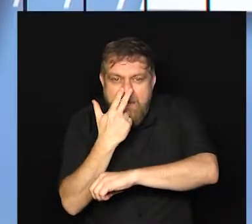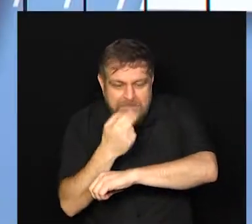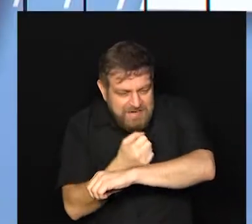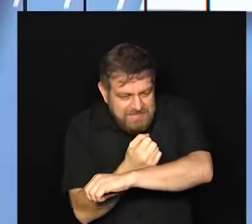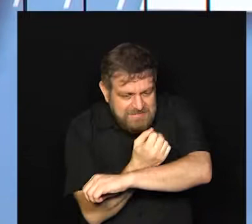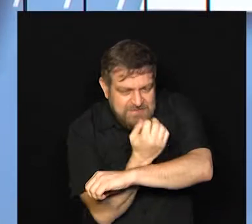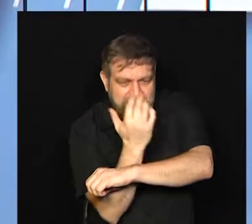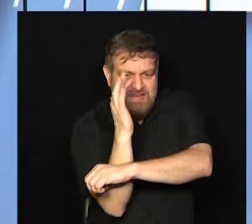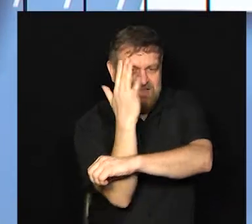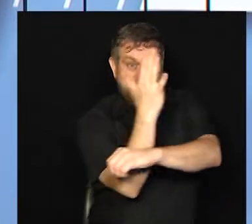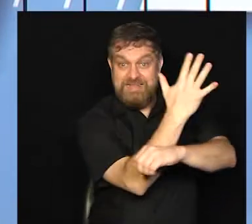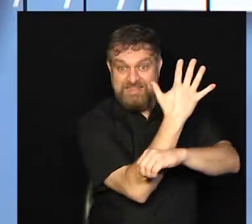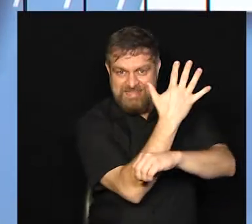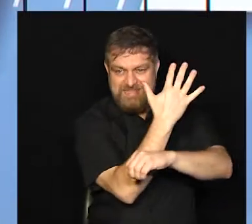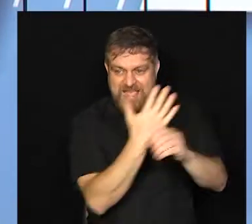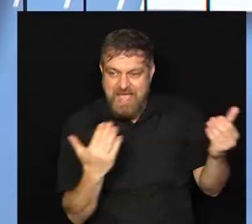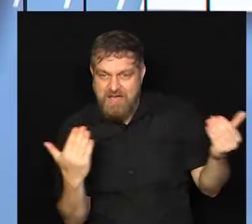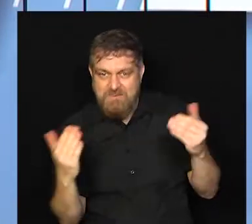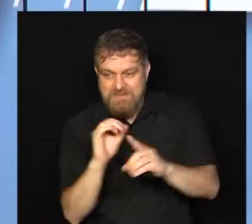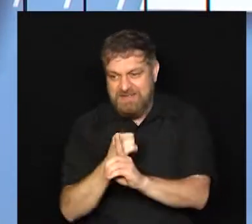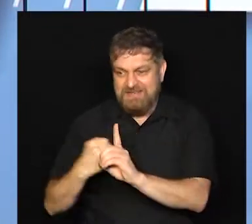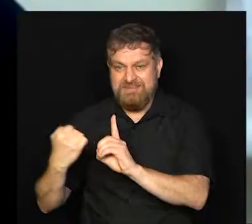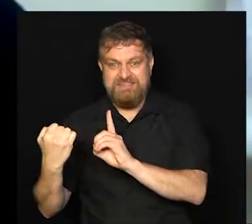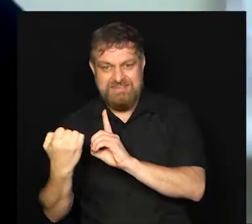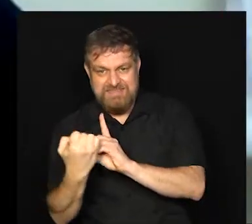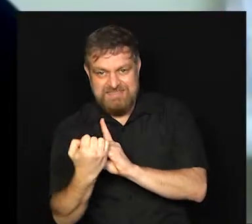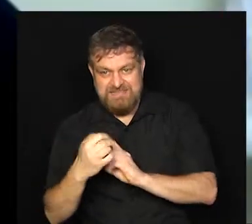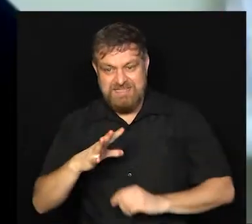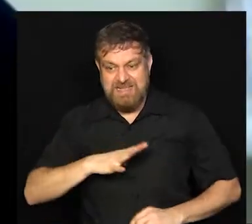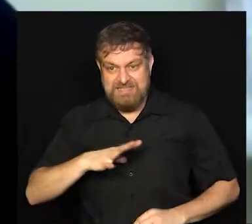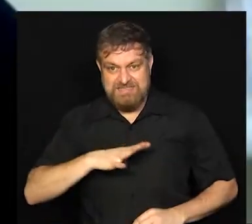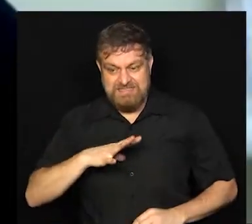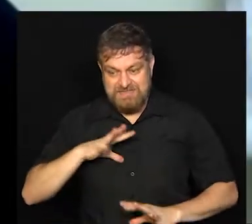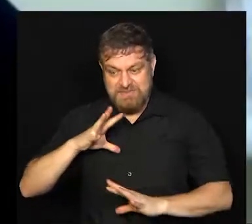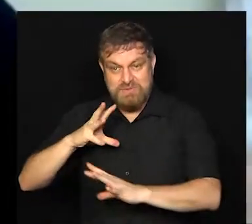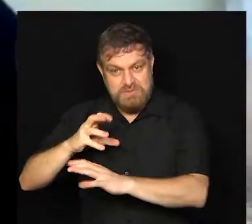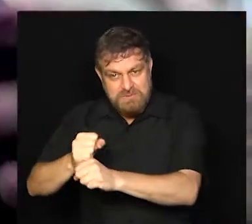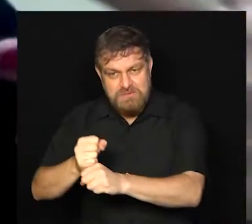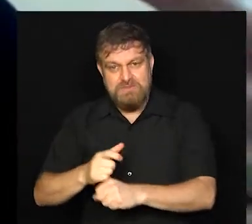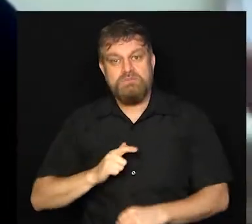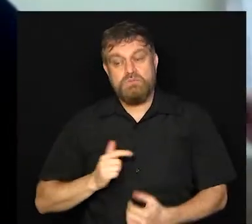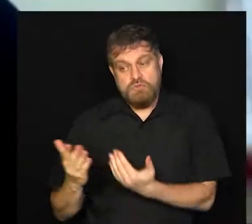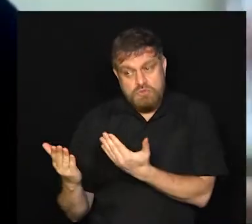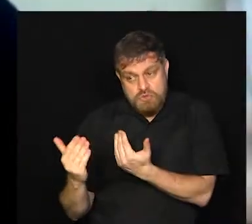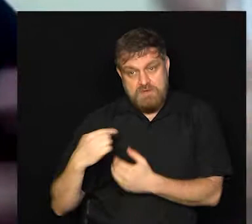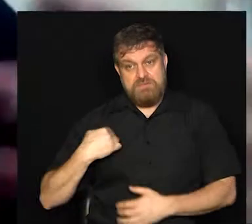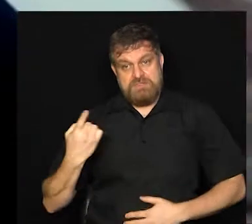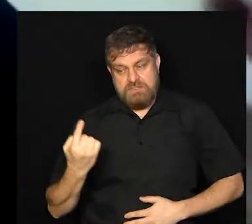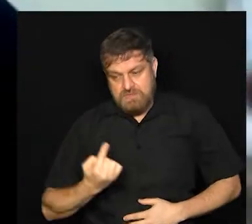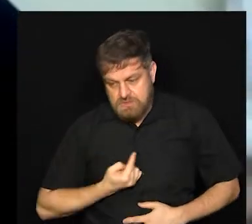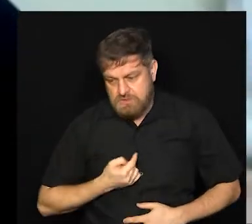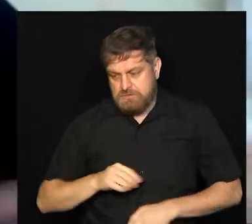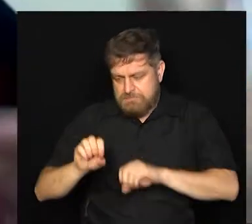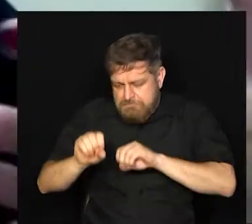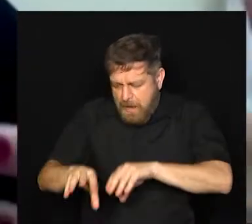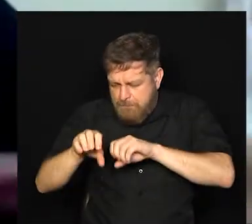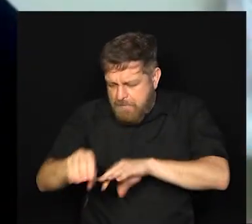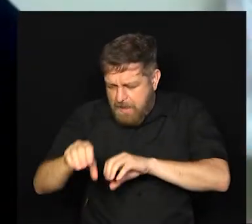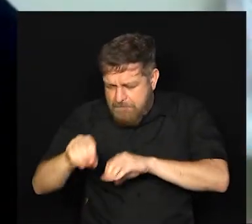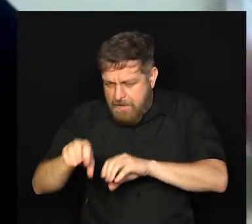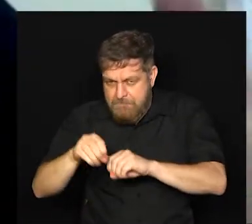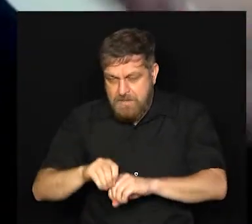aí a região, mas a cidade como um todo. A cidade como um todo. São jovens que nós preparamos, que nós ensinamos, que